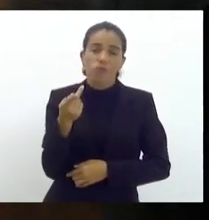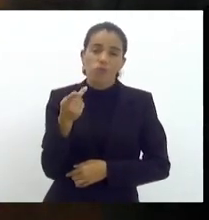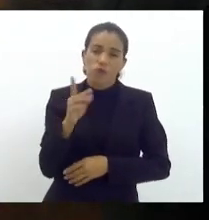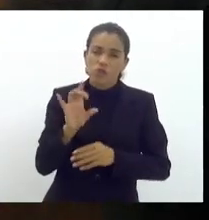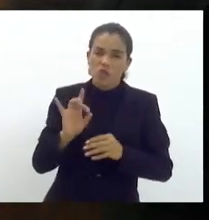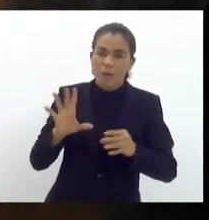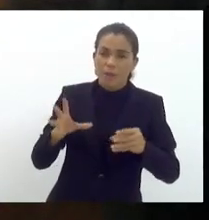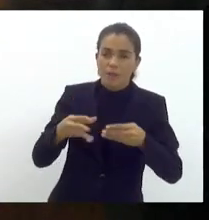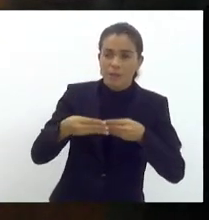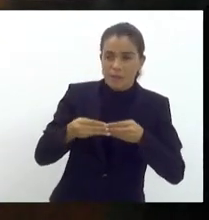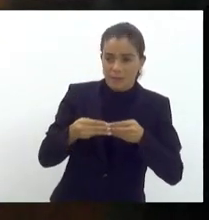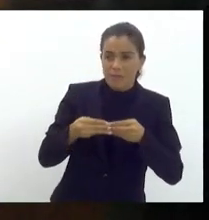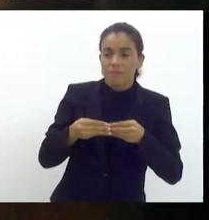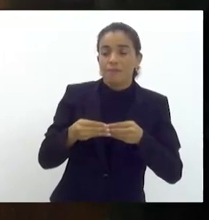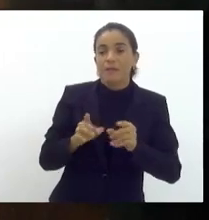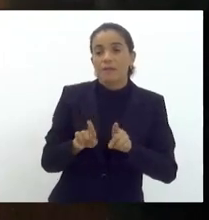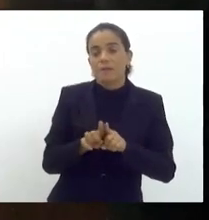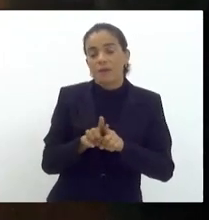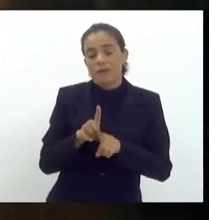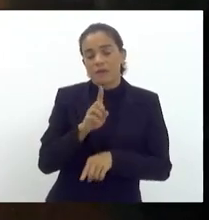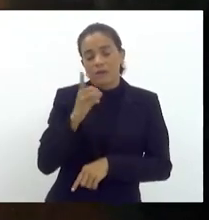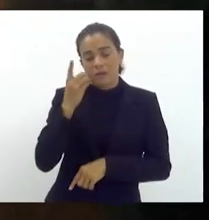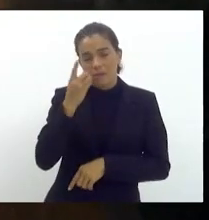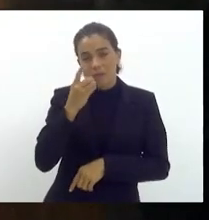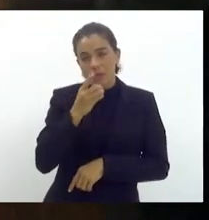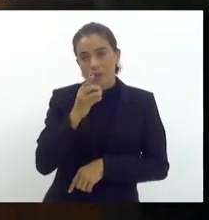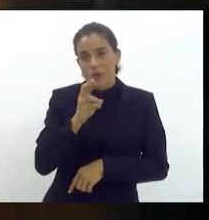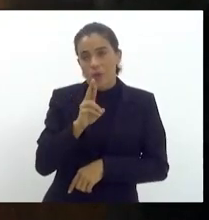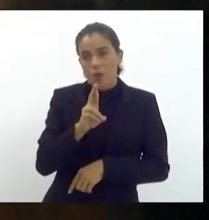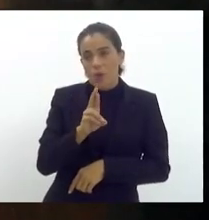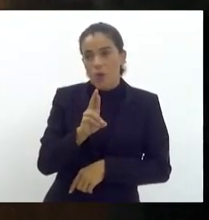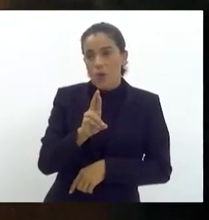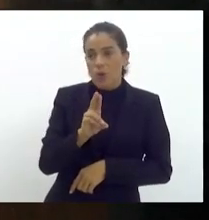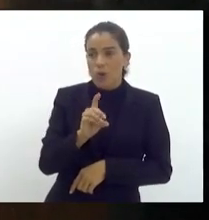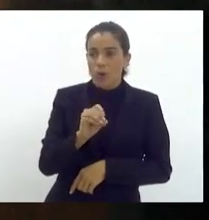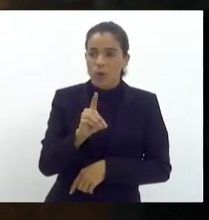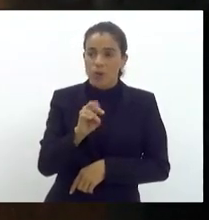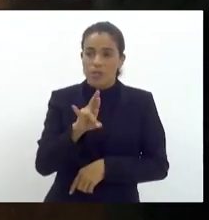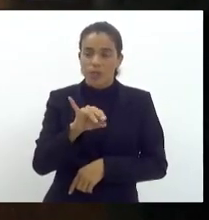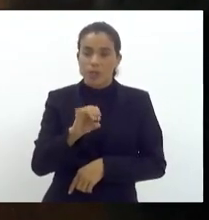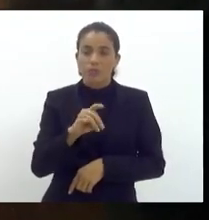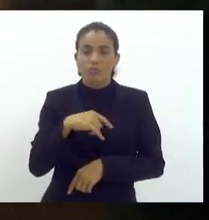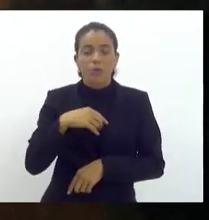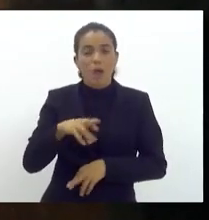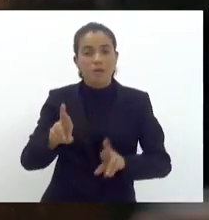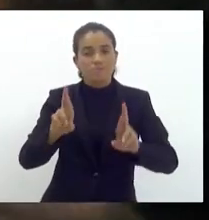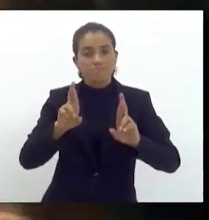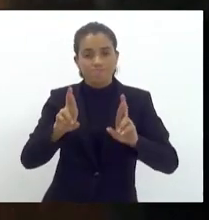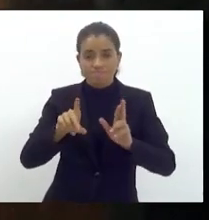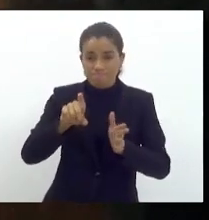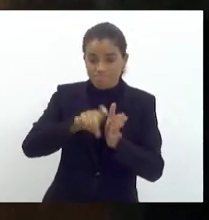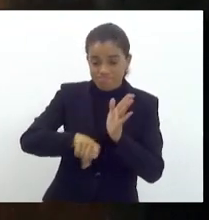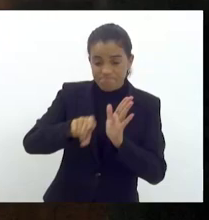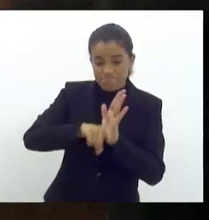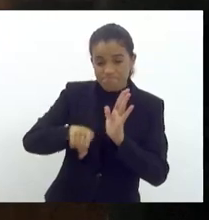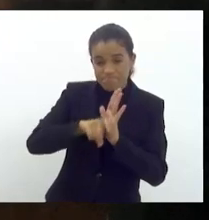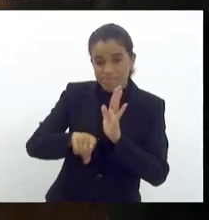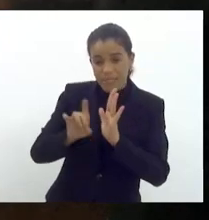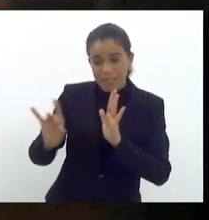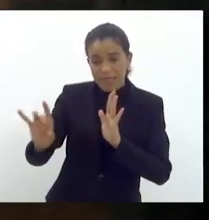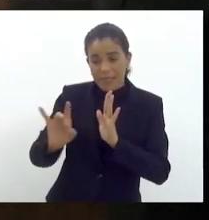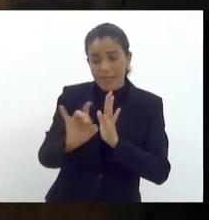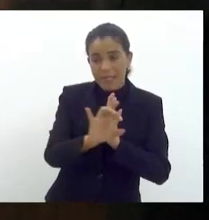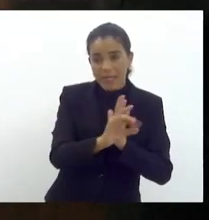para terminar de o Presidente Rodrigo Bacelar uma perspectiva de arrecadação é de taxa anual dessas embarcações